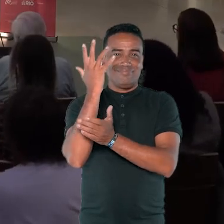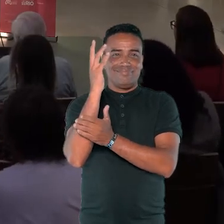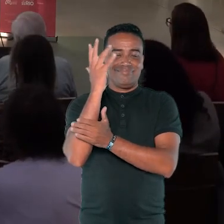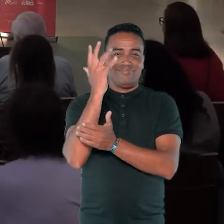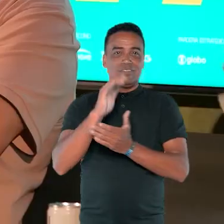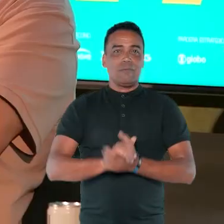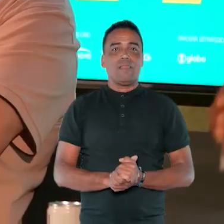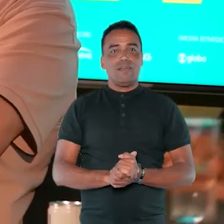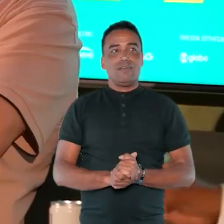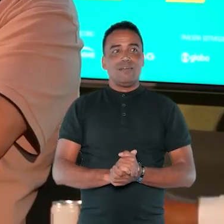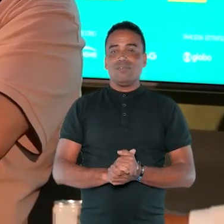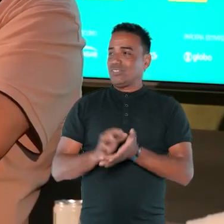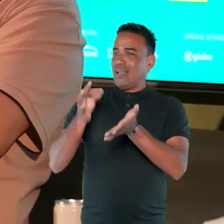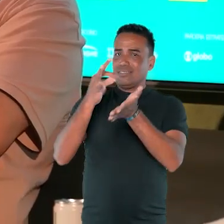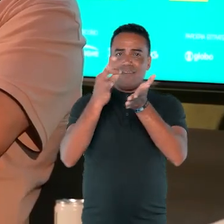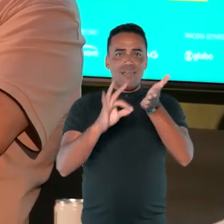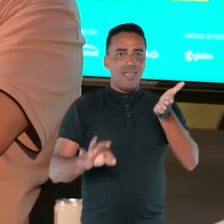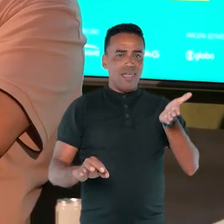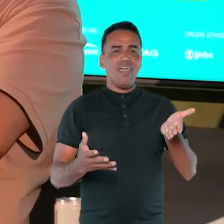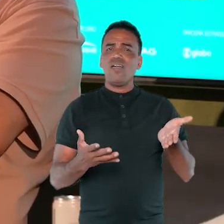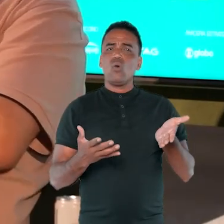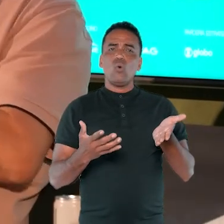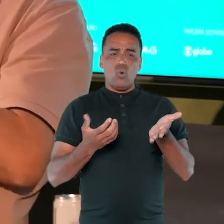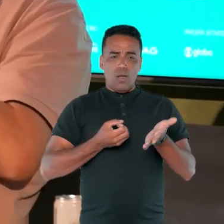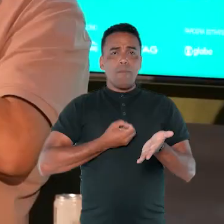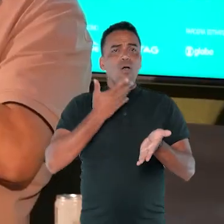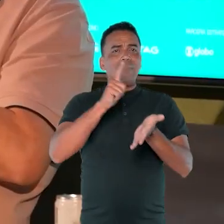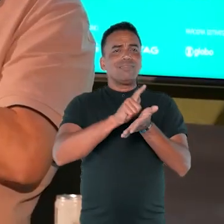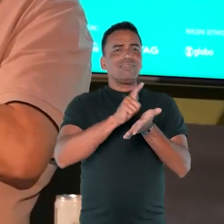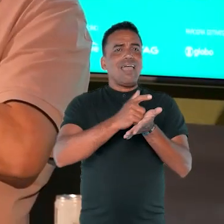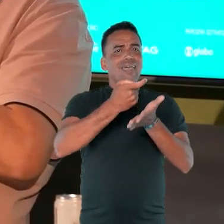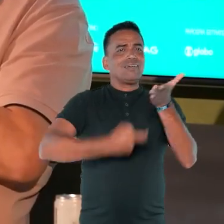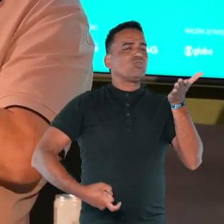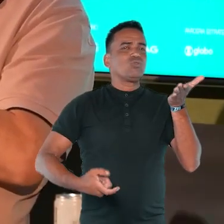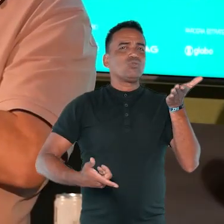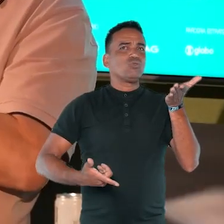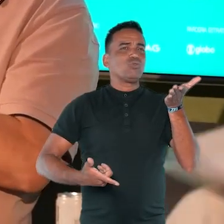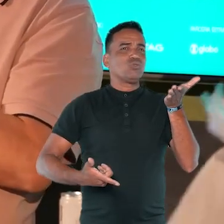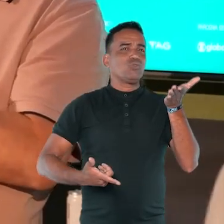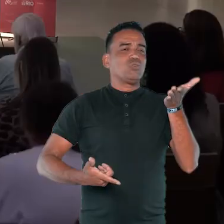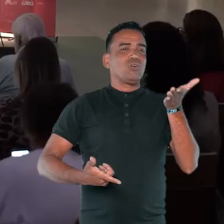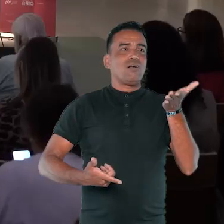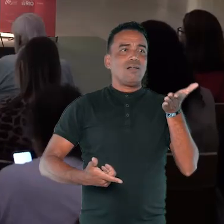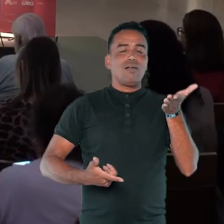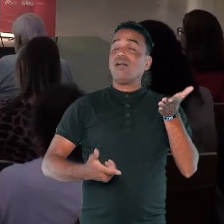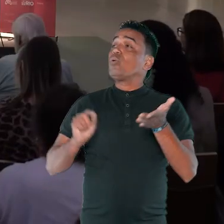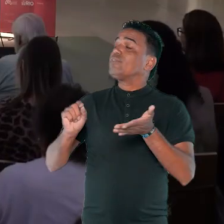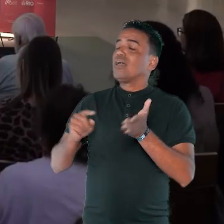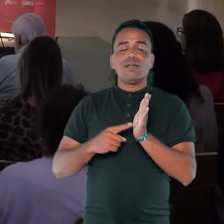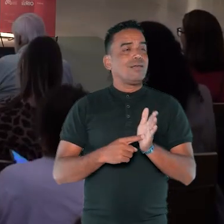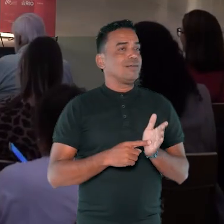Você rabiscou o poema todo aí, Carminha? O que você destacaria no poema? Crime impossível, meu